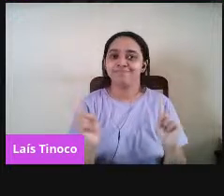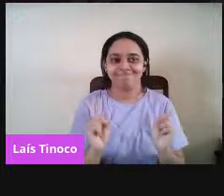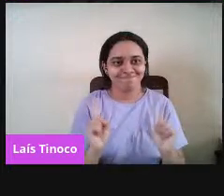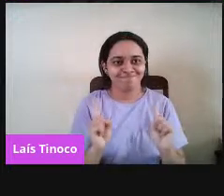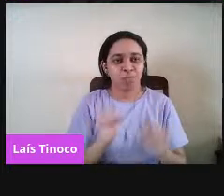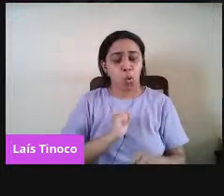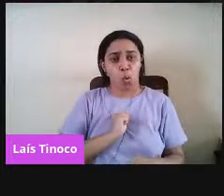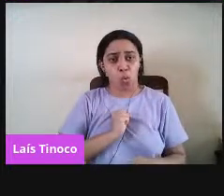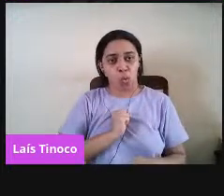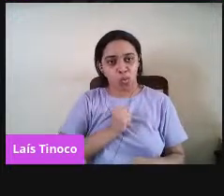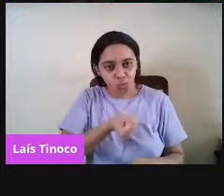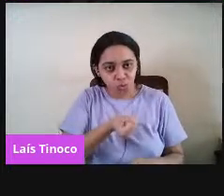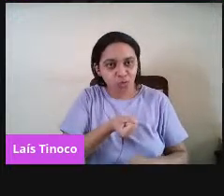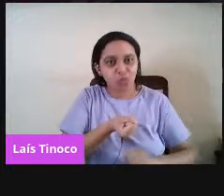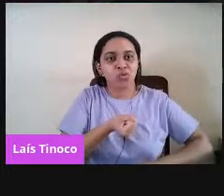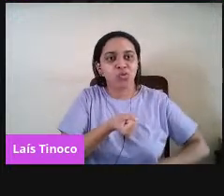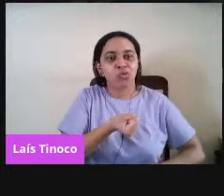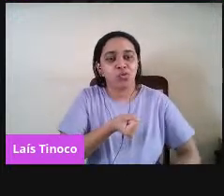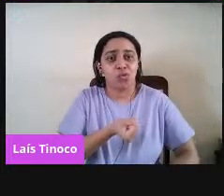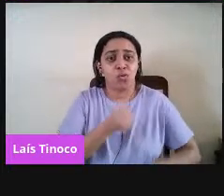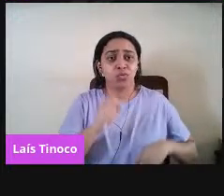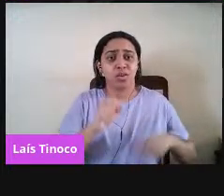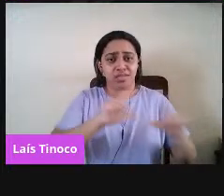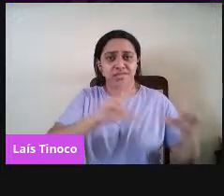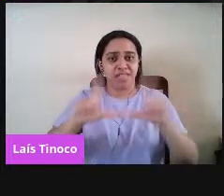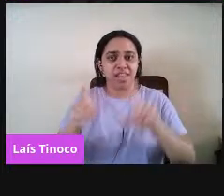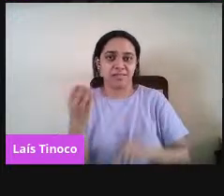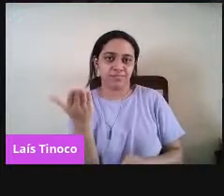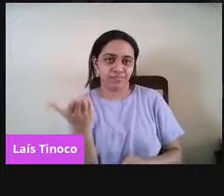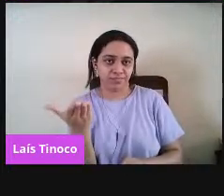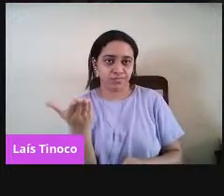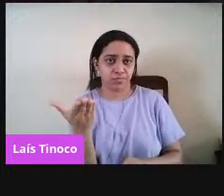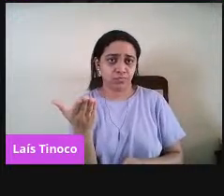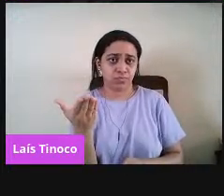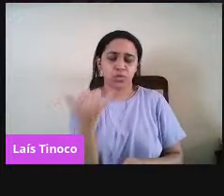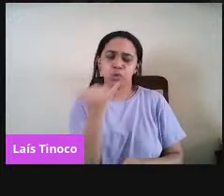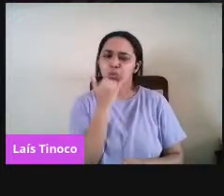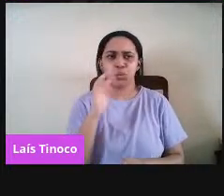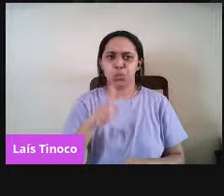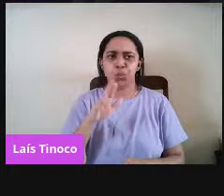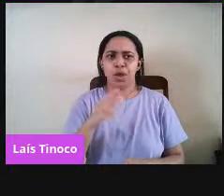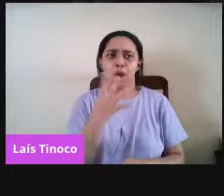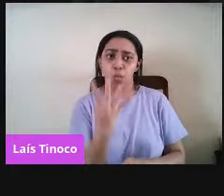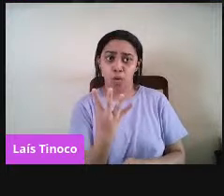ódio, nessa tela que eu coloco aí, que não é 4, desculpem, é 6.